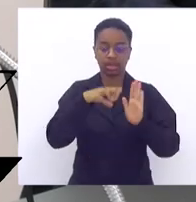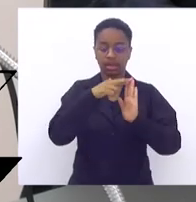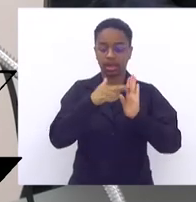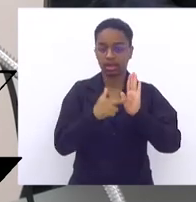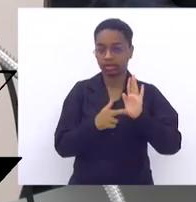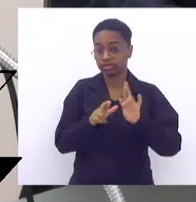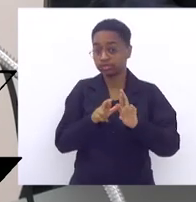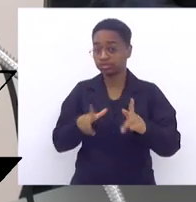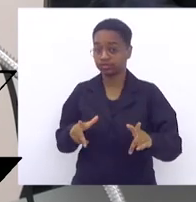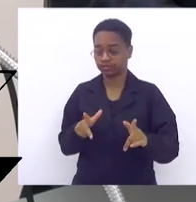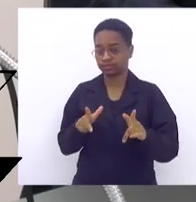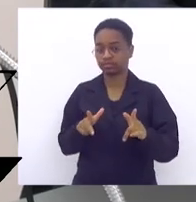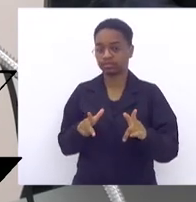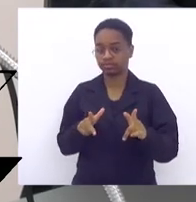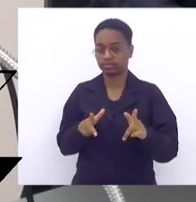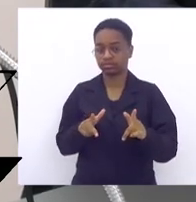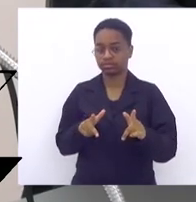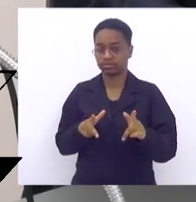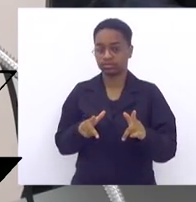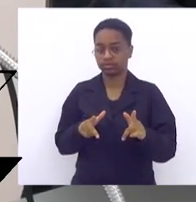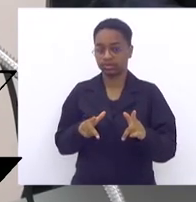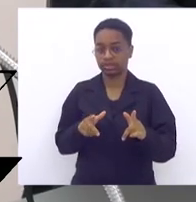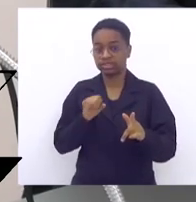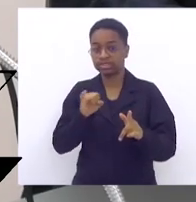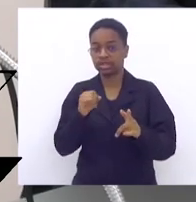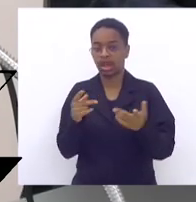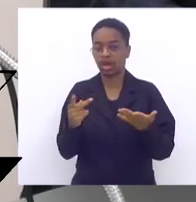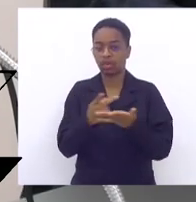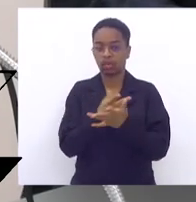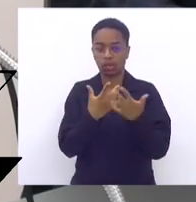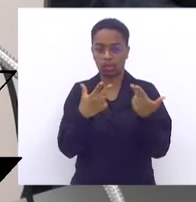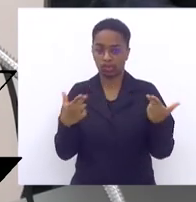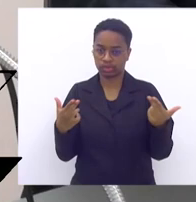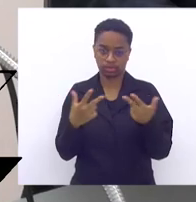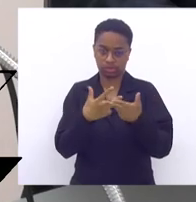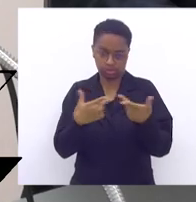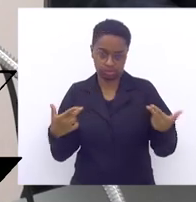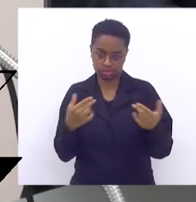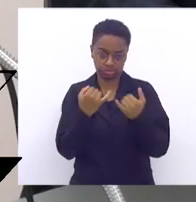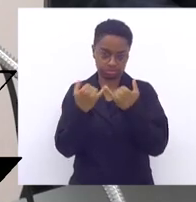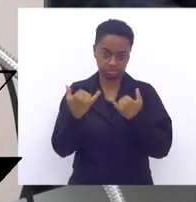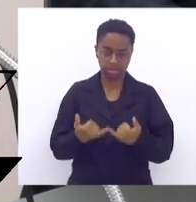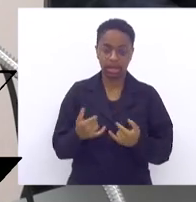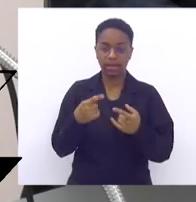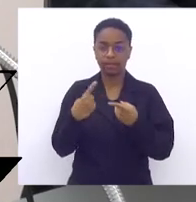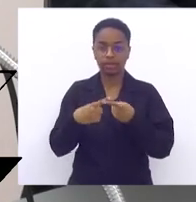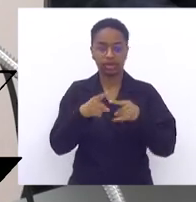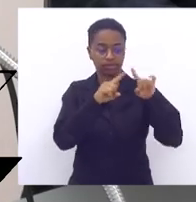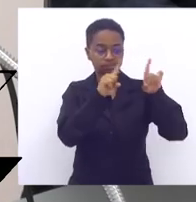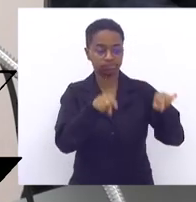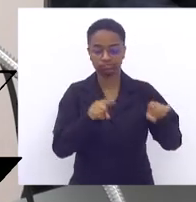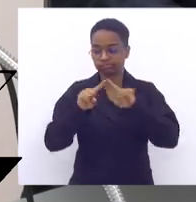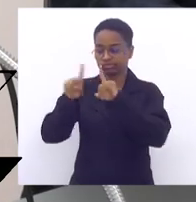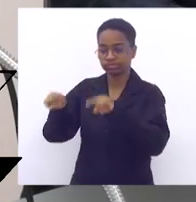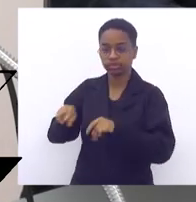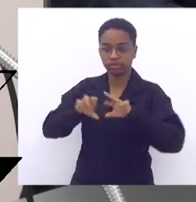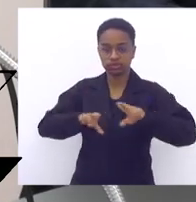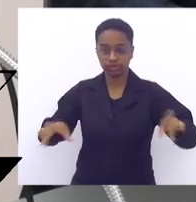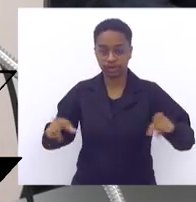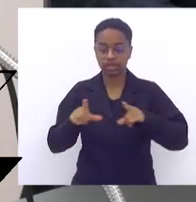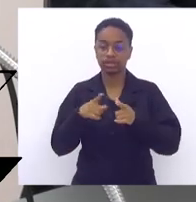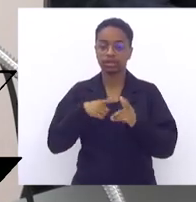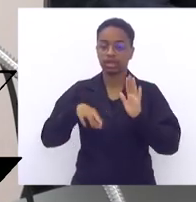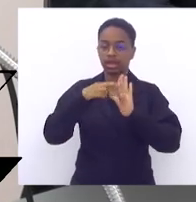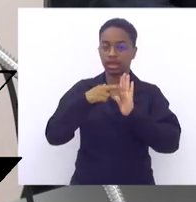para casos semelhantes. São servidores de carreiras distintas, que têm uma legislação própria, alguns têm um regramento